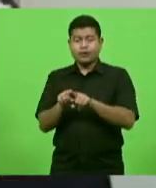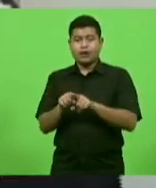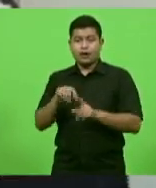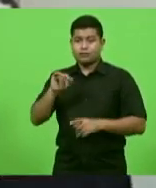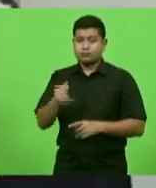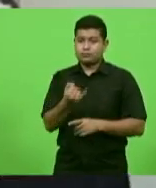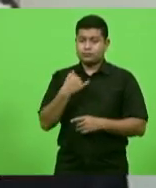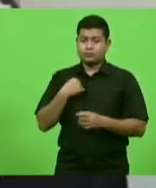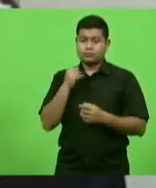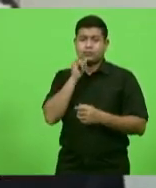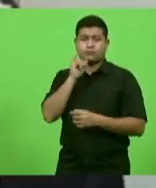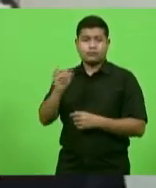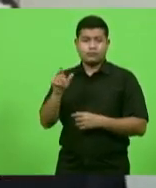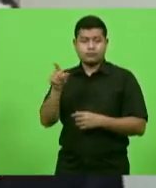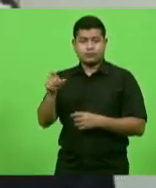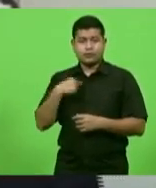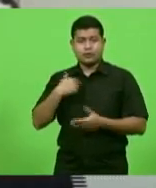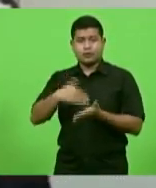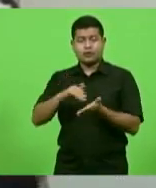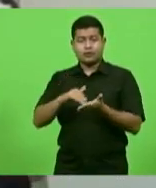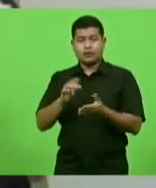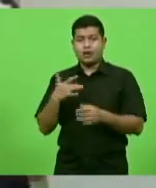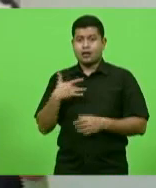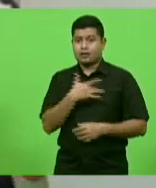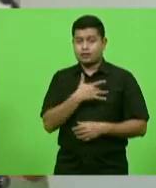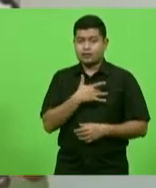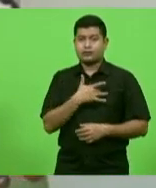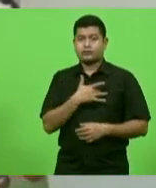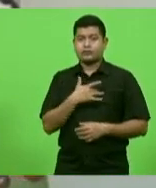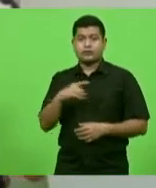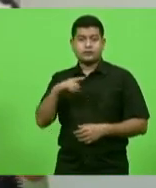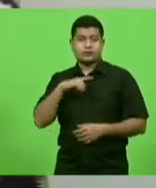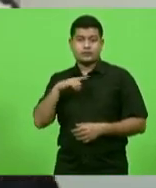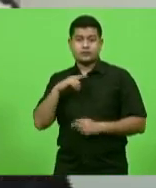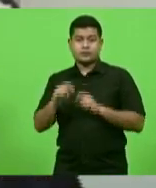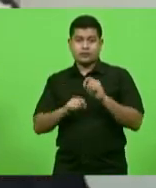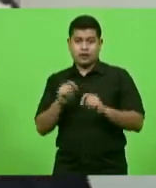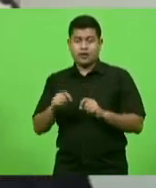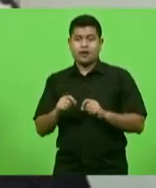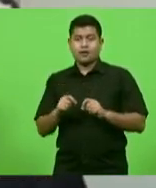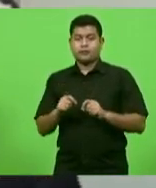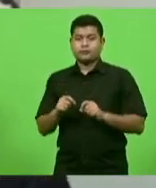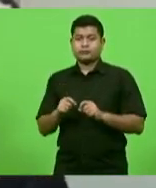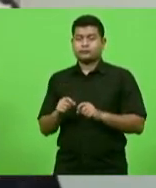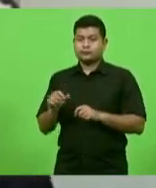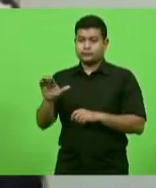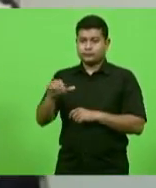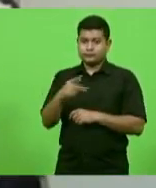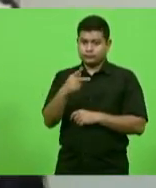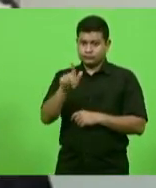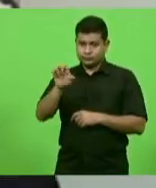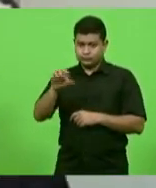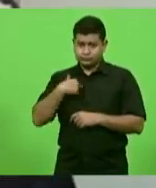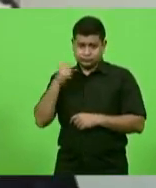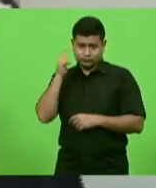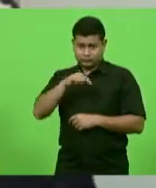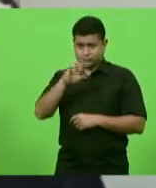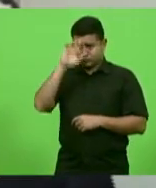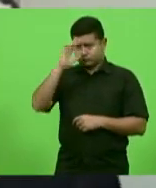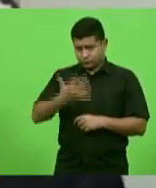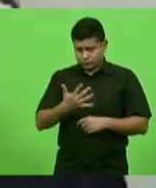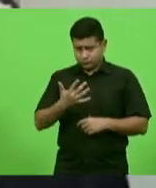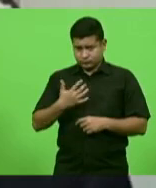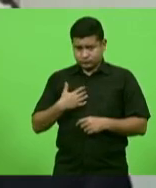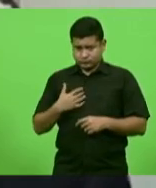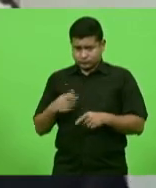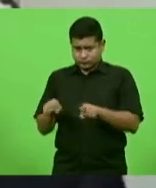que a secretaria da saúde acionar acionar tinha acionado A Procuradoria Geral do Estado para solucionar